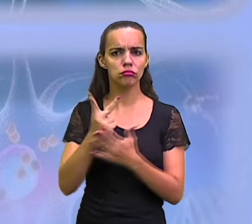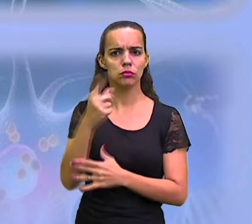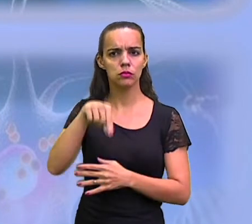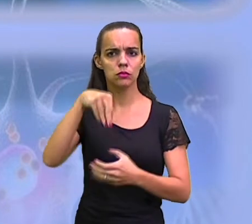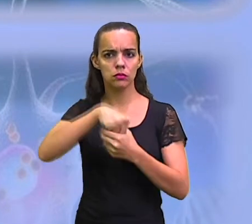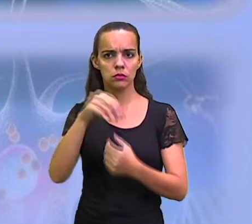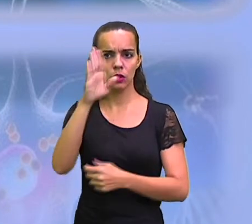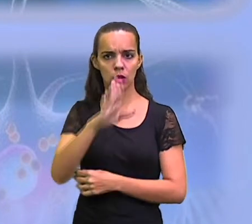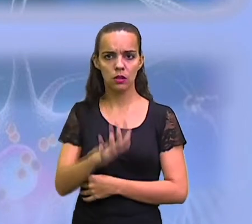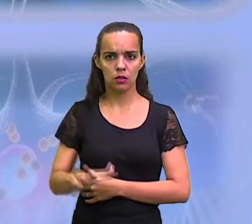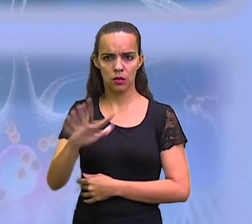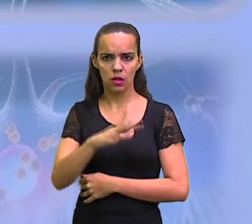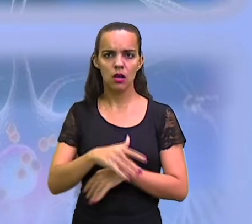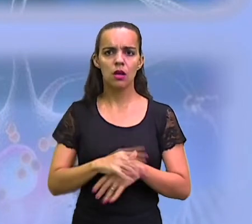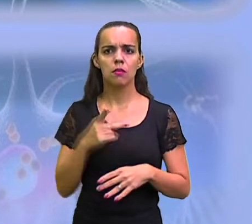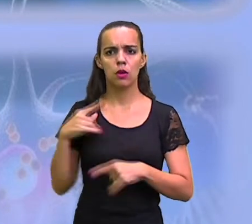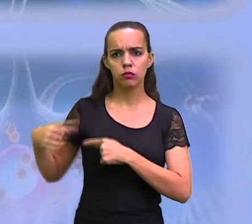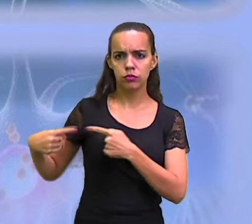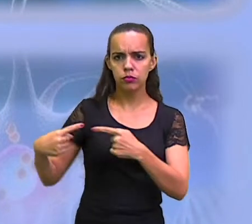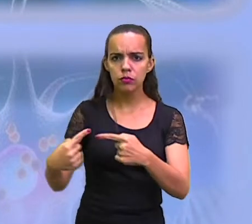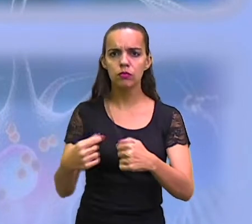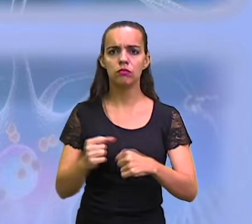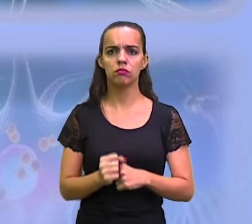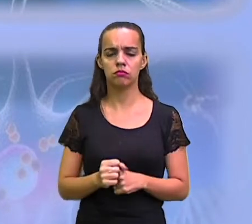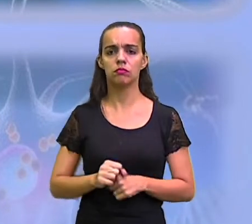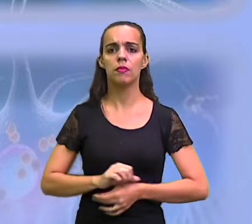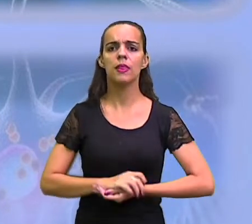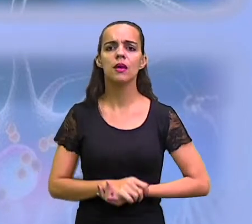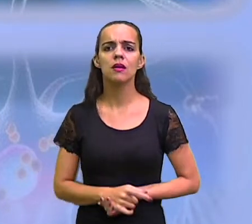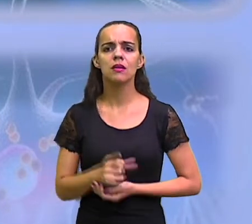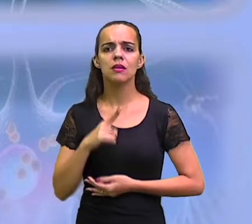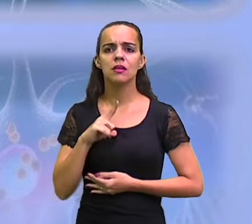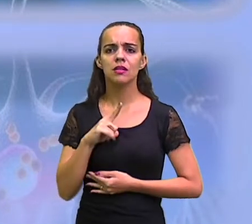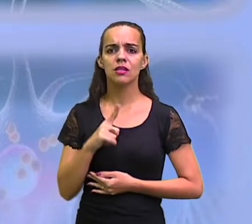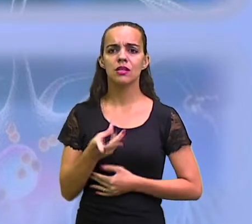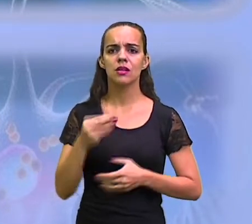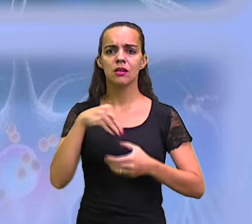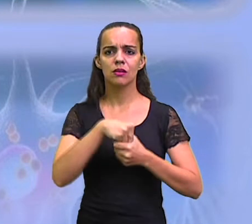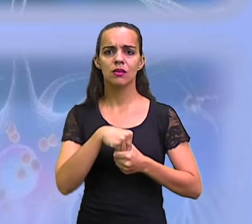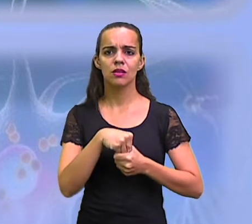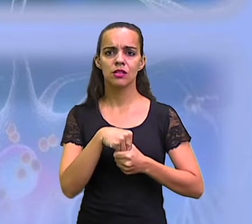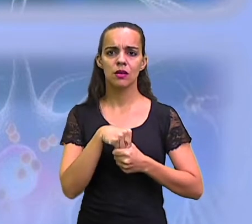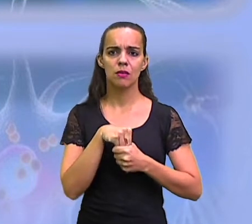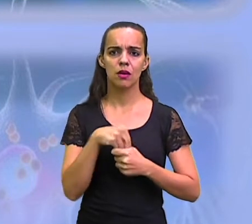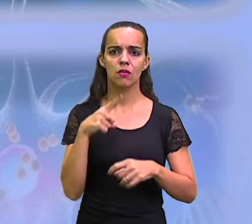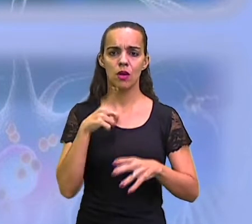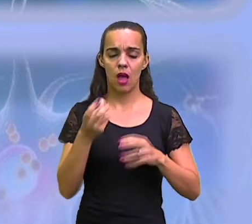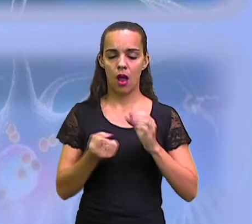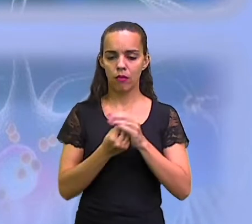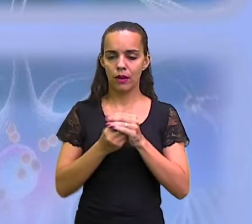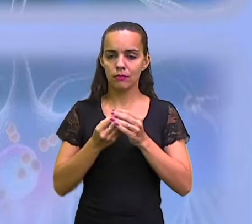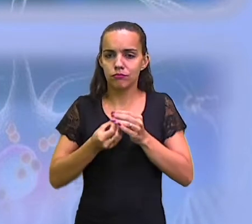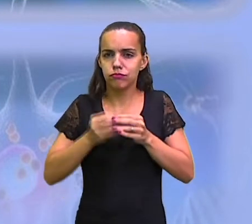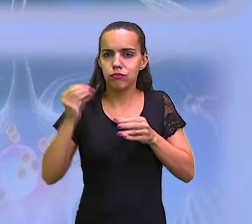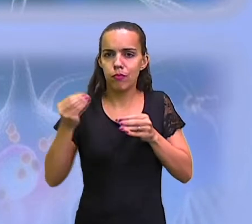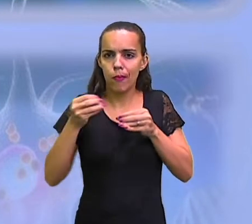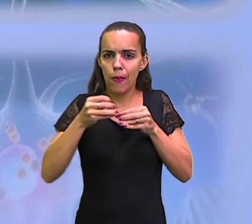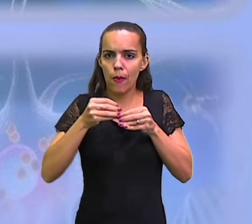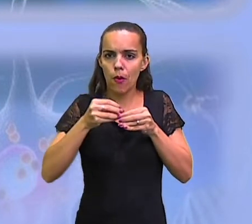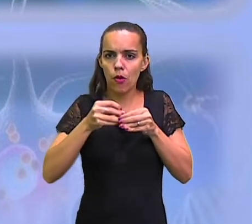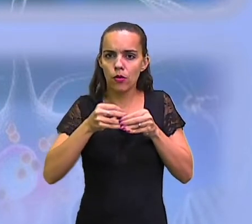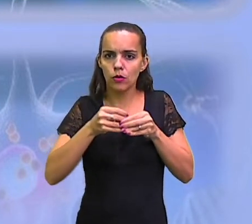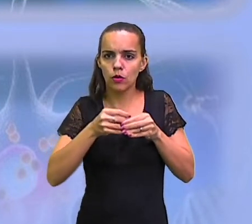doença degenerativa e progressiva. Então, ela vai degenerando todo o sistema nervoso e